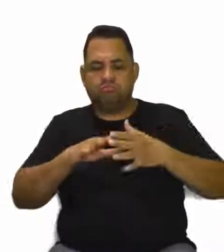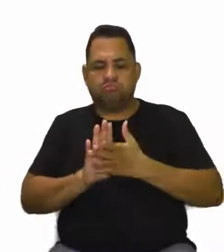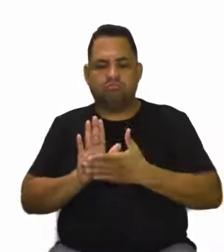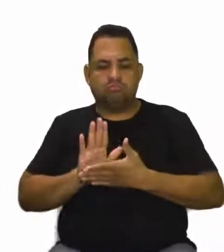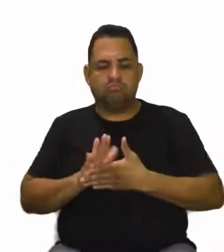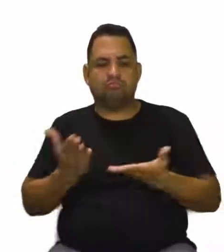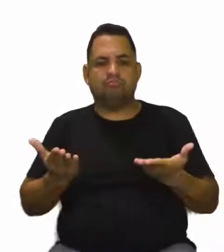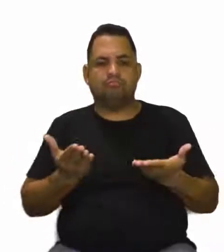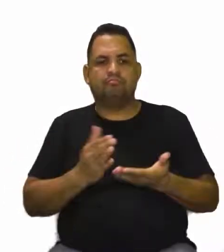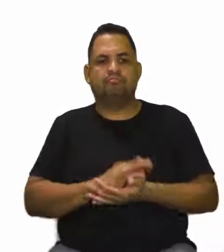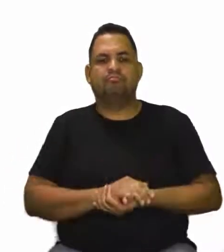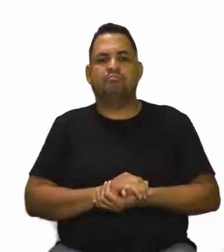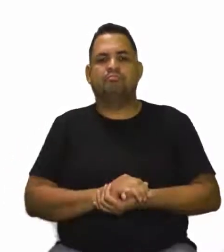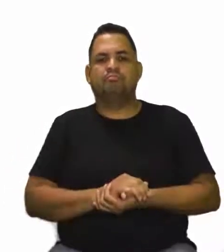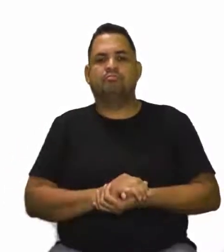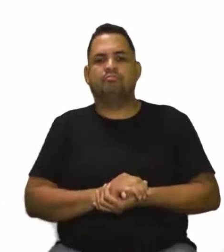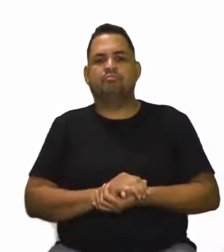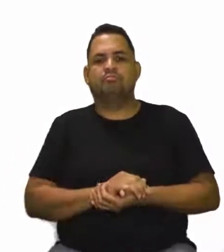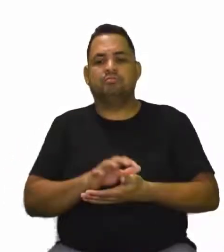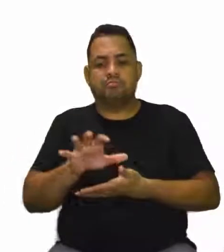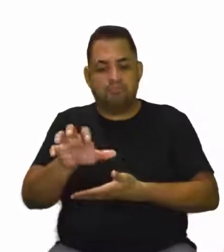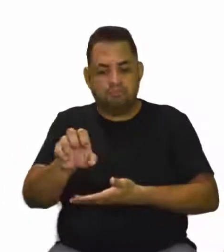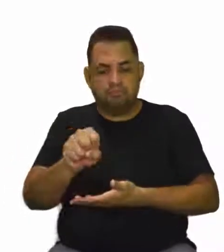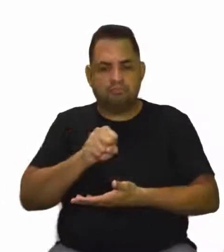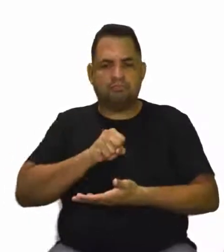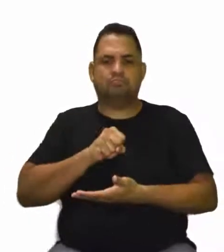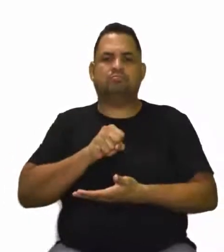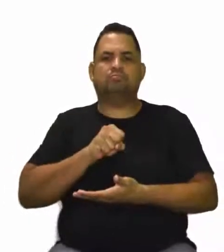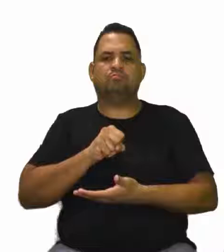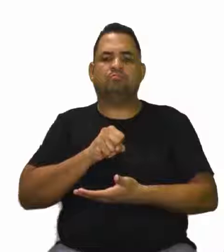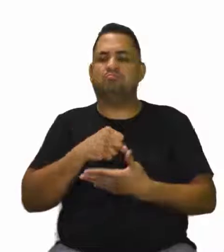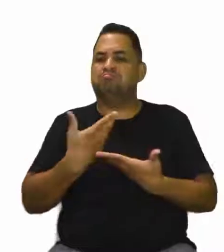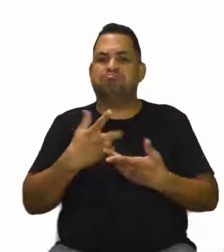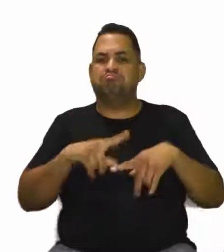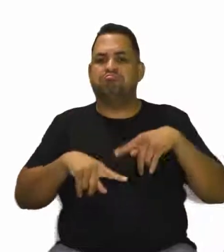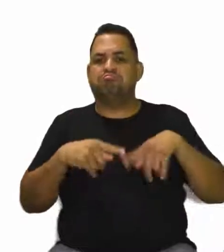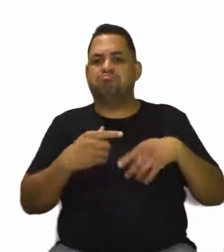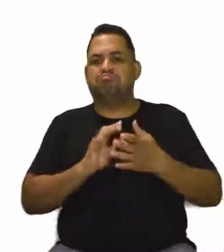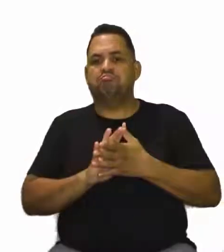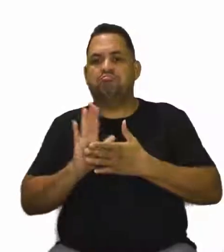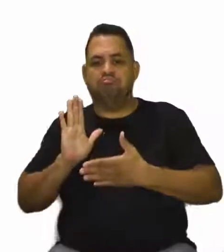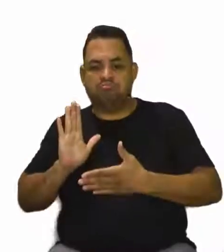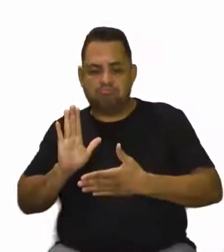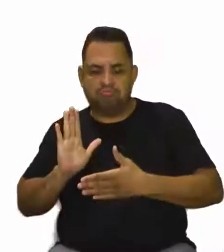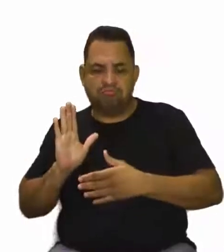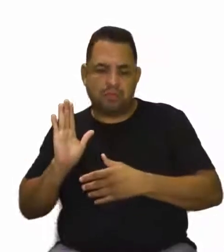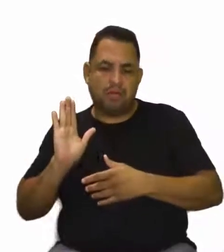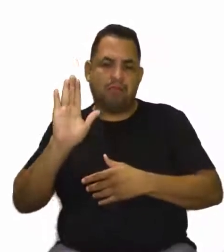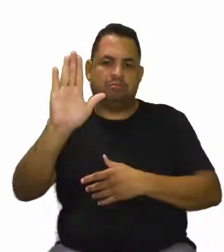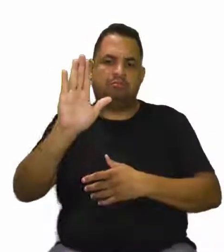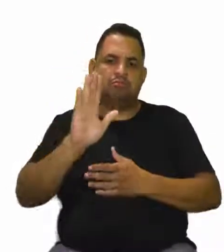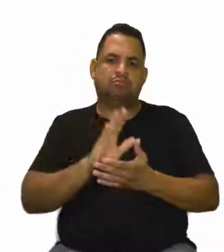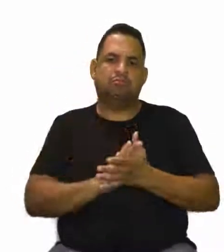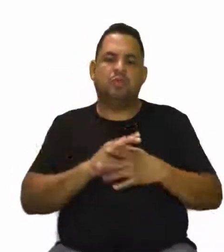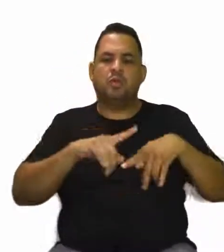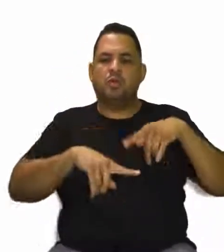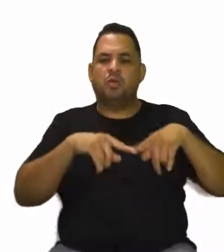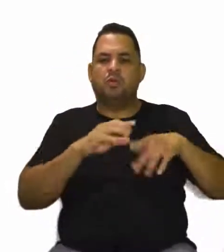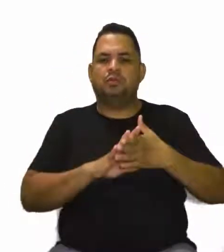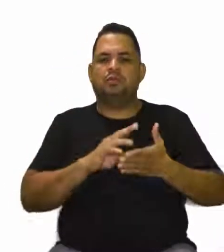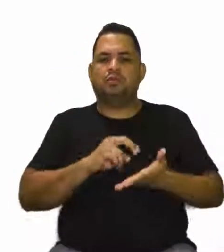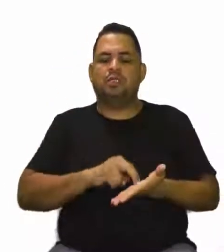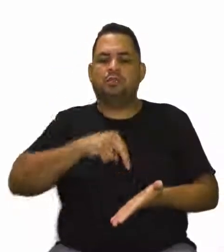empurrar presente no meu cotidiano. O puxar algo. O arremessar algum objeto.